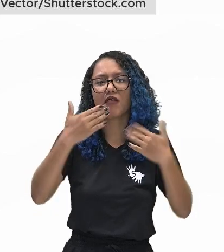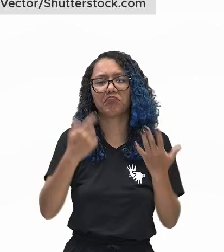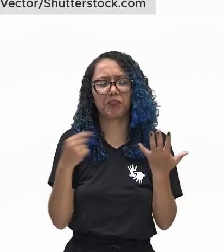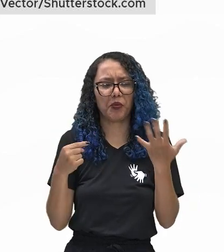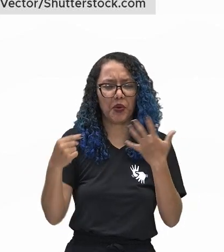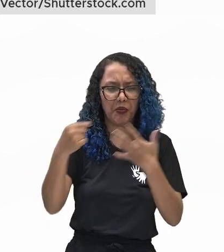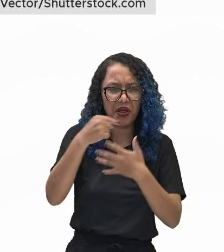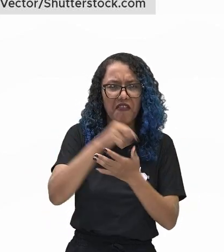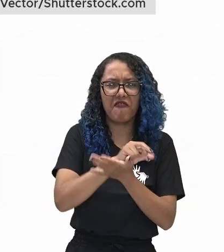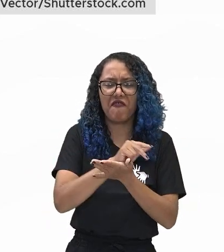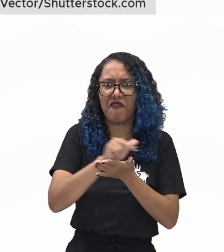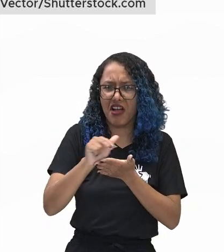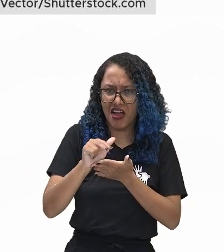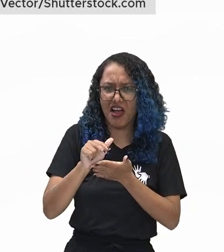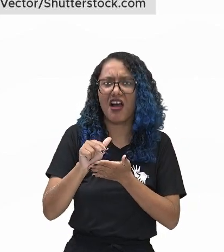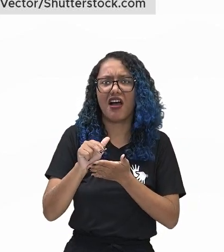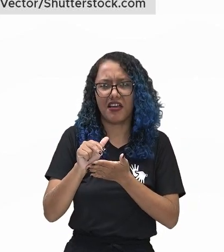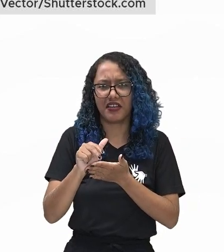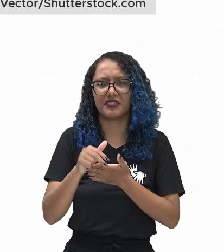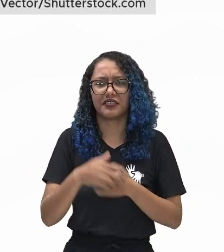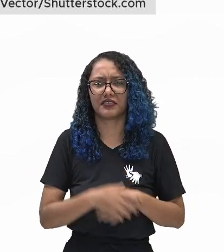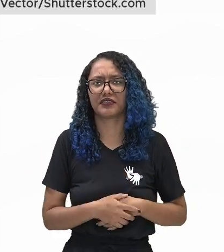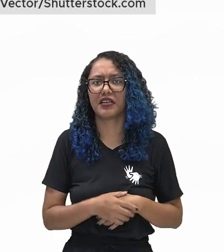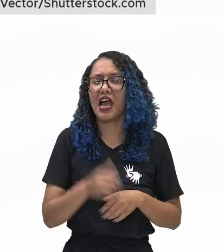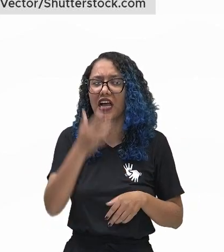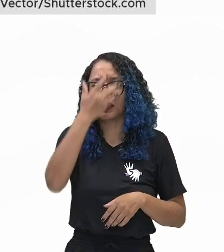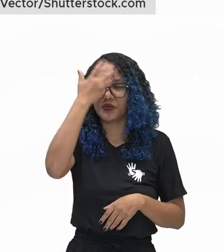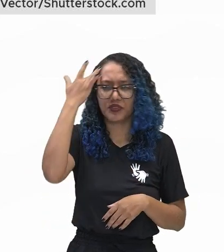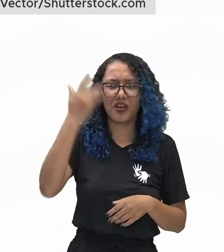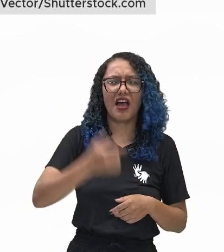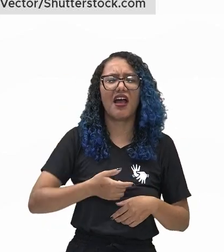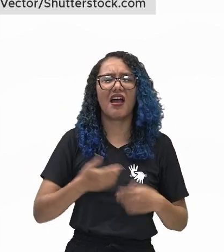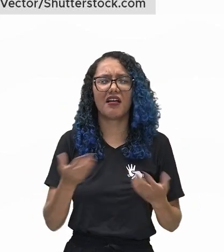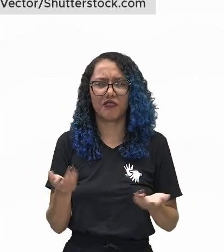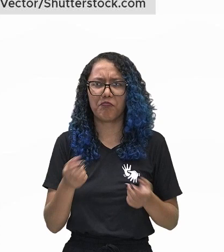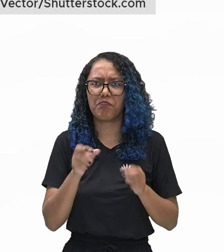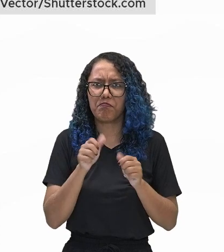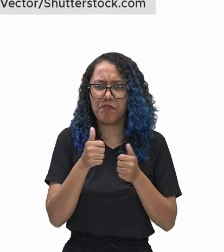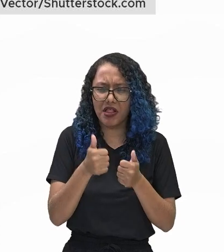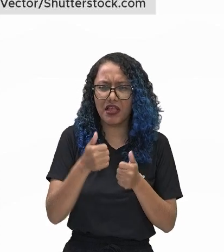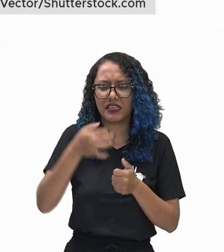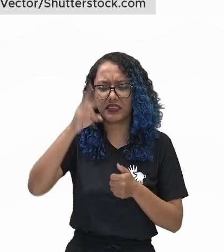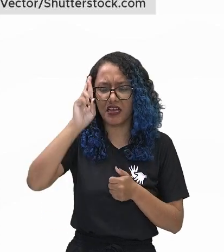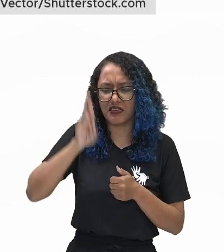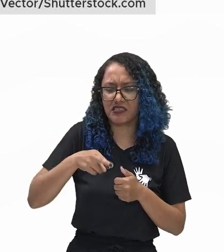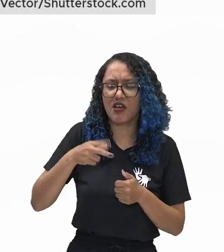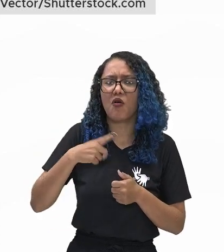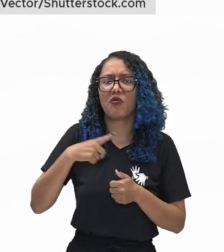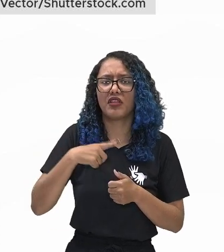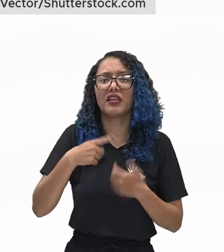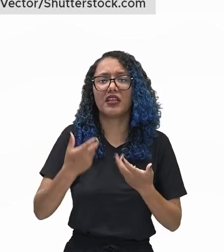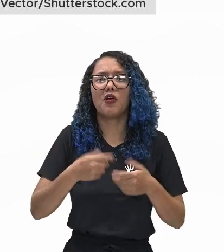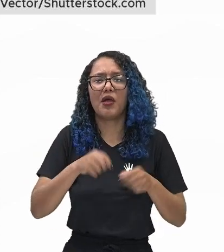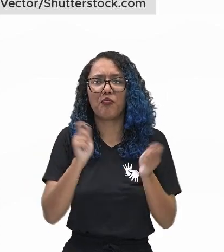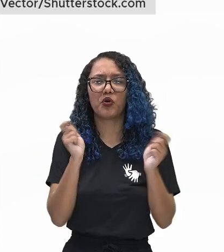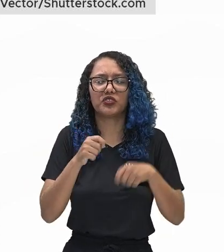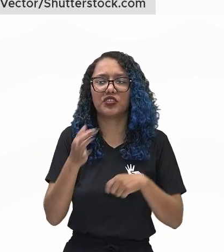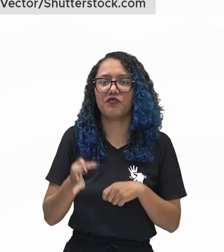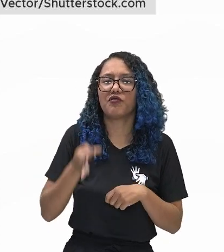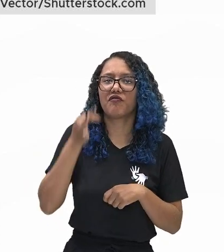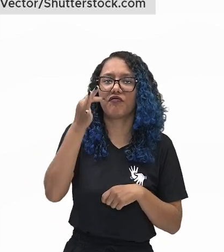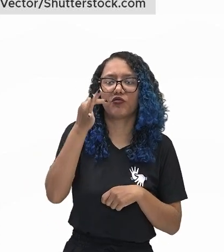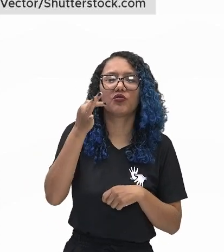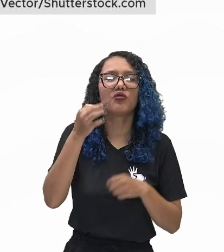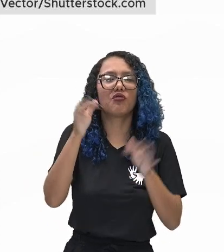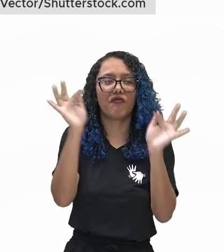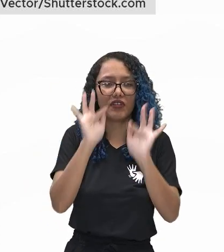trouxe para nós e pronto, pela razão eu vou encontrar a felicidade. Né? Através de tudo isso aqui, eu vou ensinar